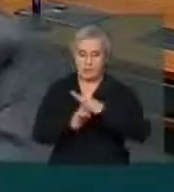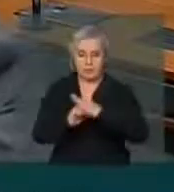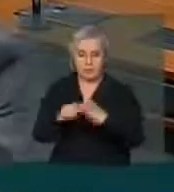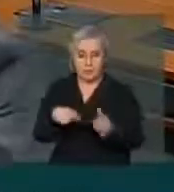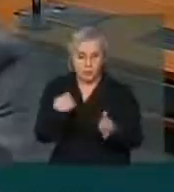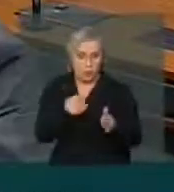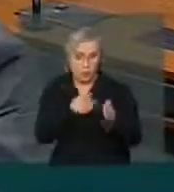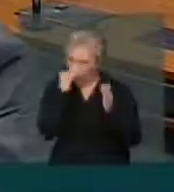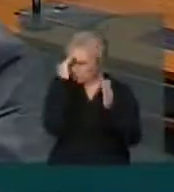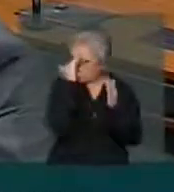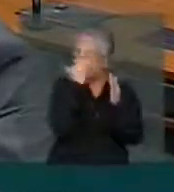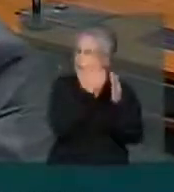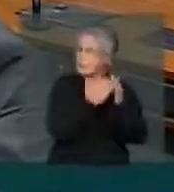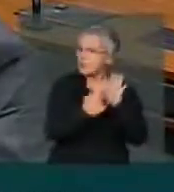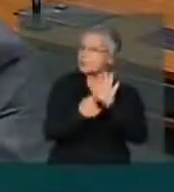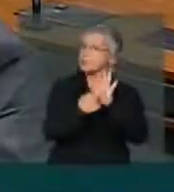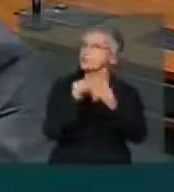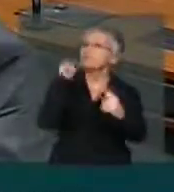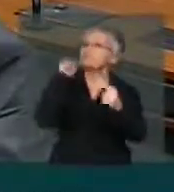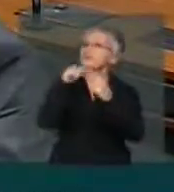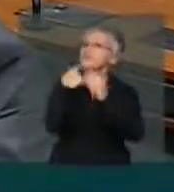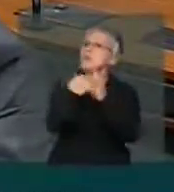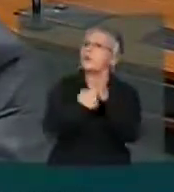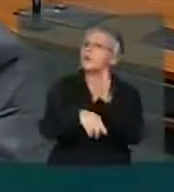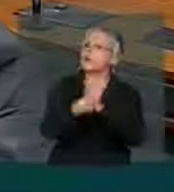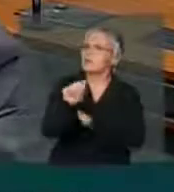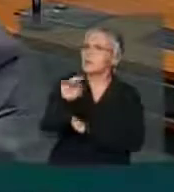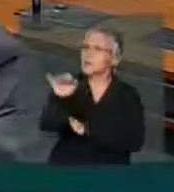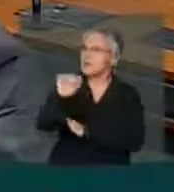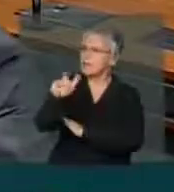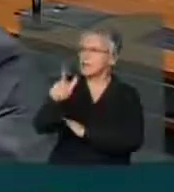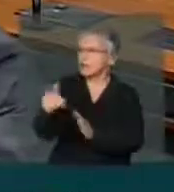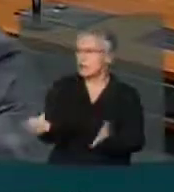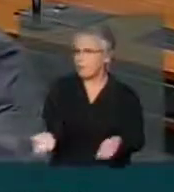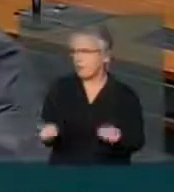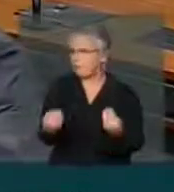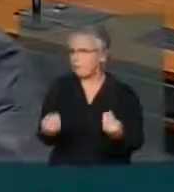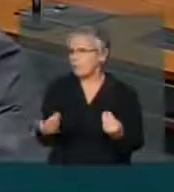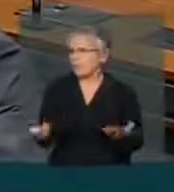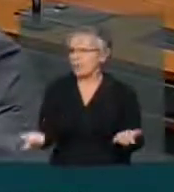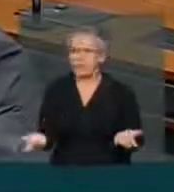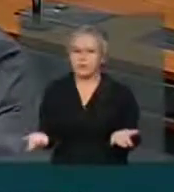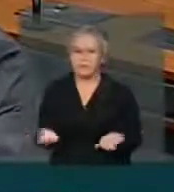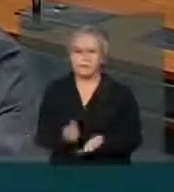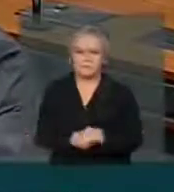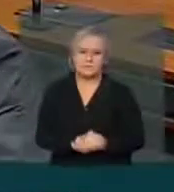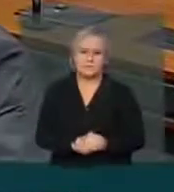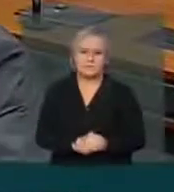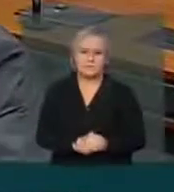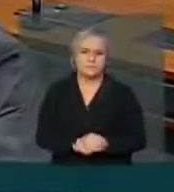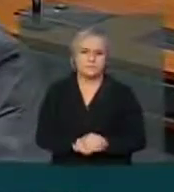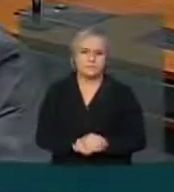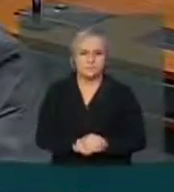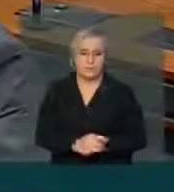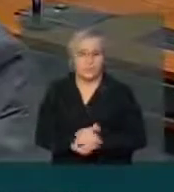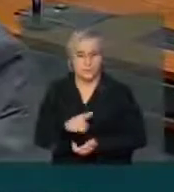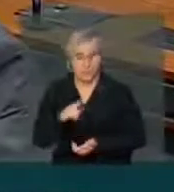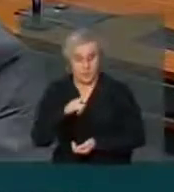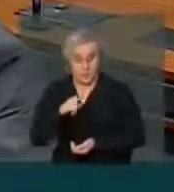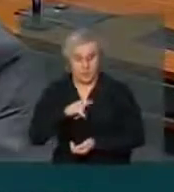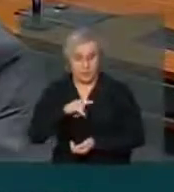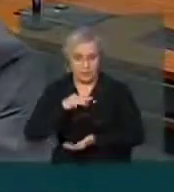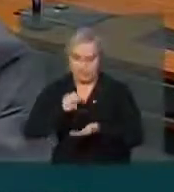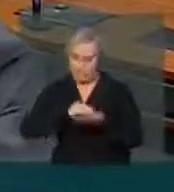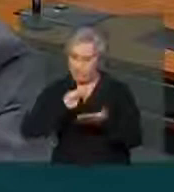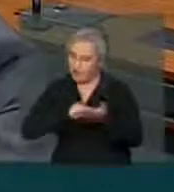cumprimos as metas da Anatel, metas camaradas, então, colocadas para as operadoras. A gente tem uma precariedade, o